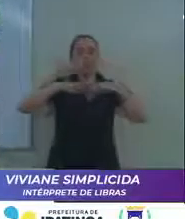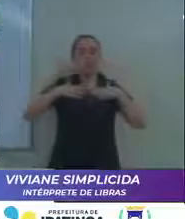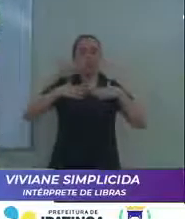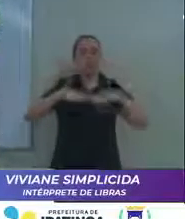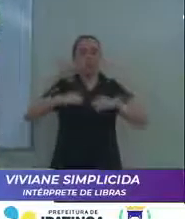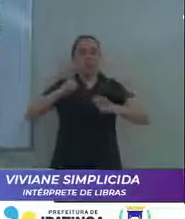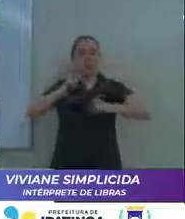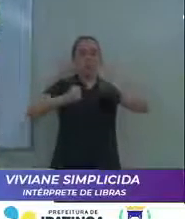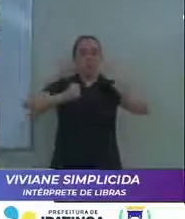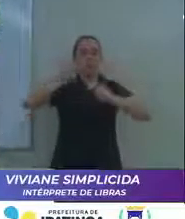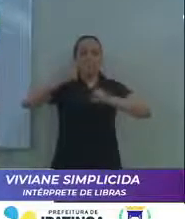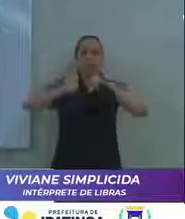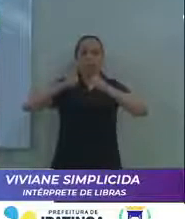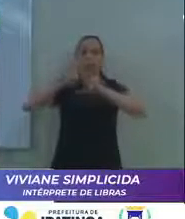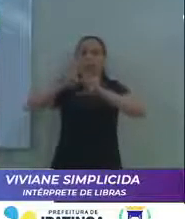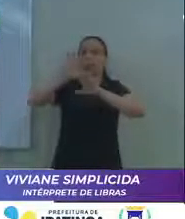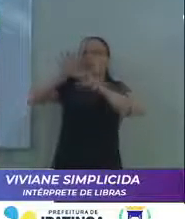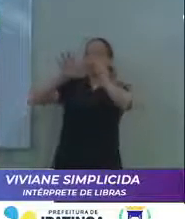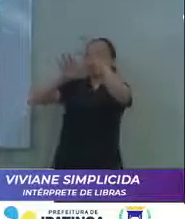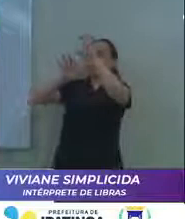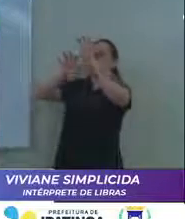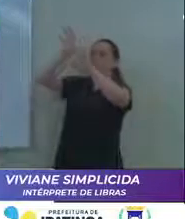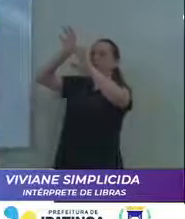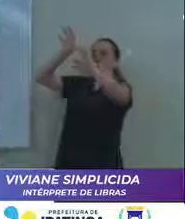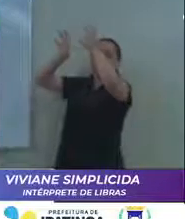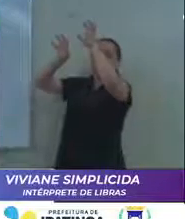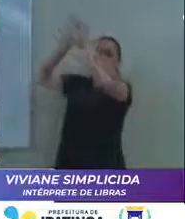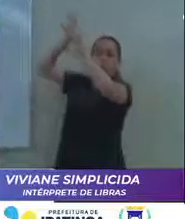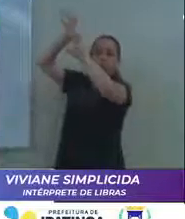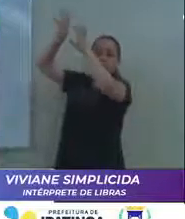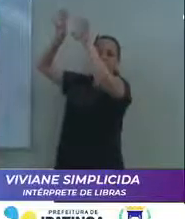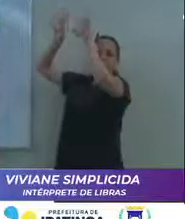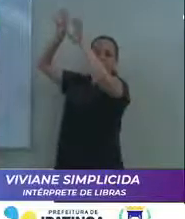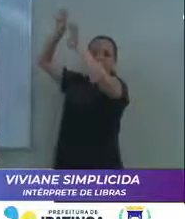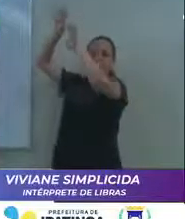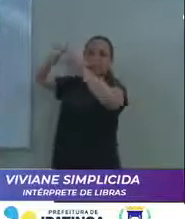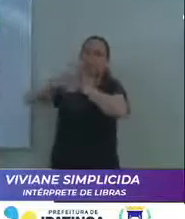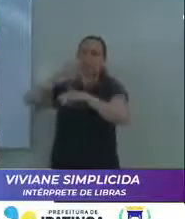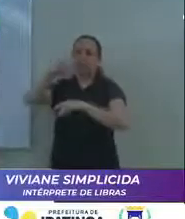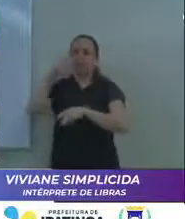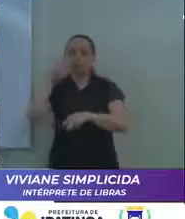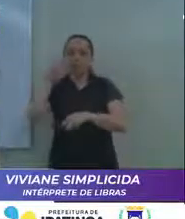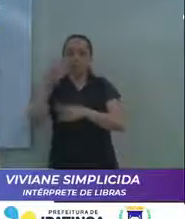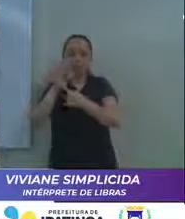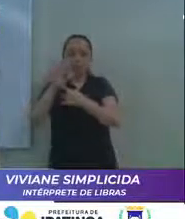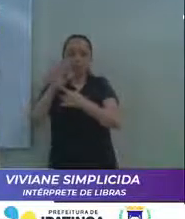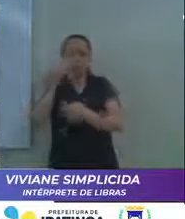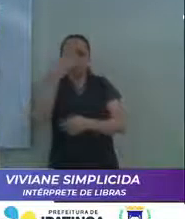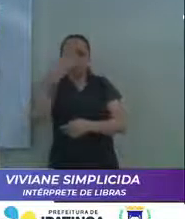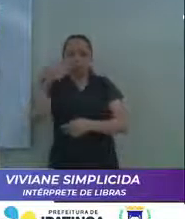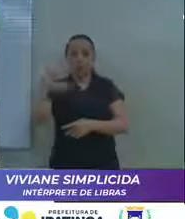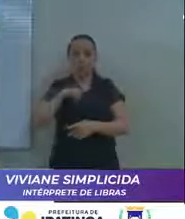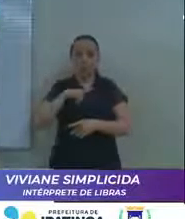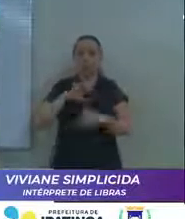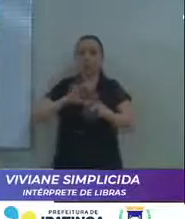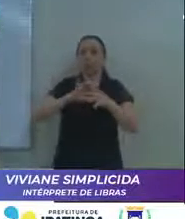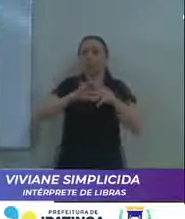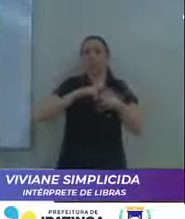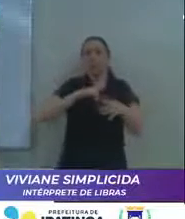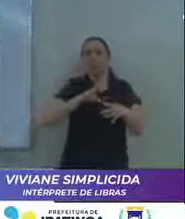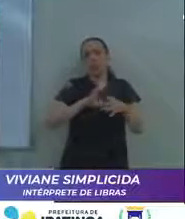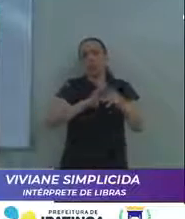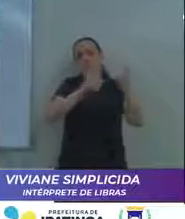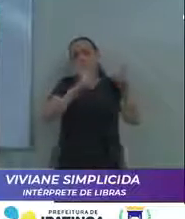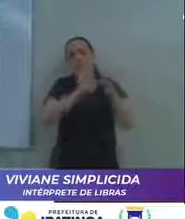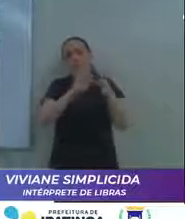que é a escalada nessa pedra, e essa pessoinha lá no finalzinho sou eu escalo. E no meu tempo livre, eu gosto de